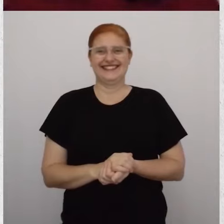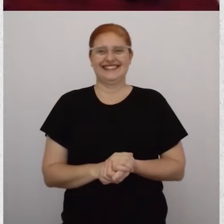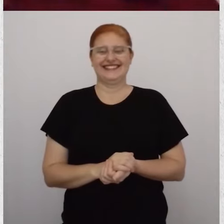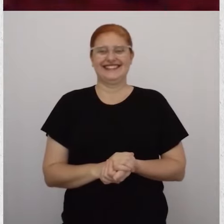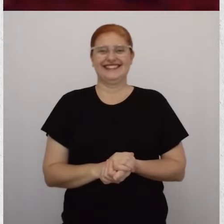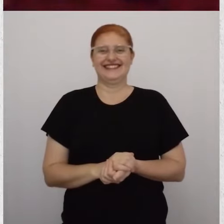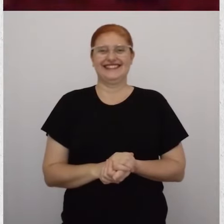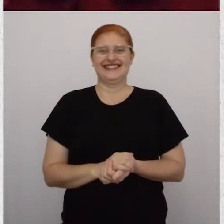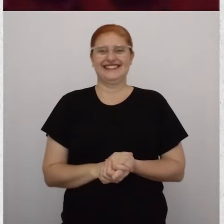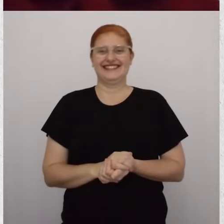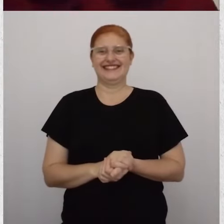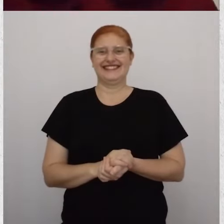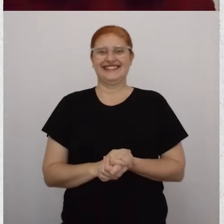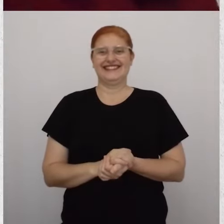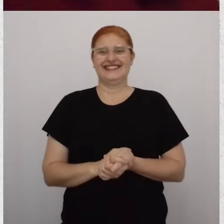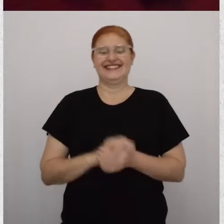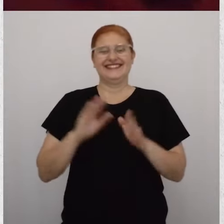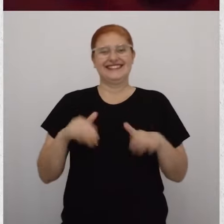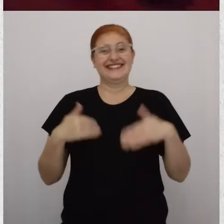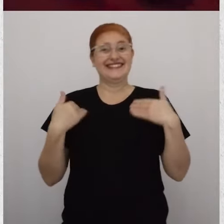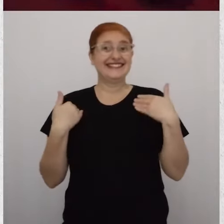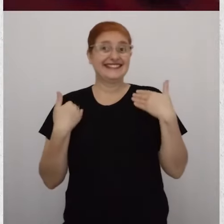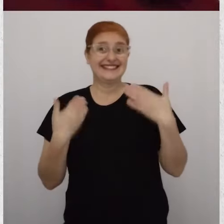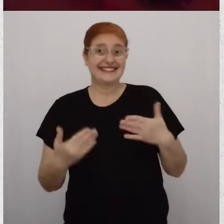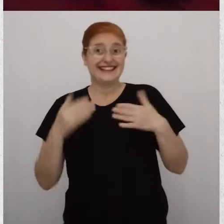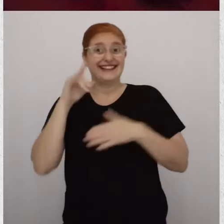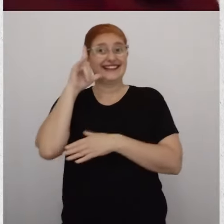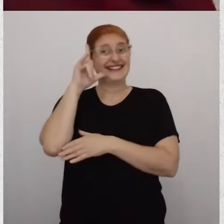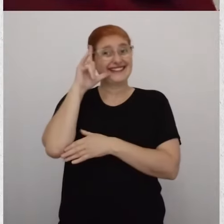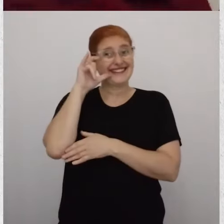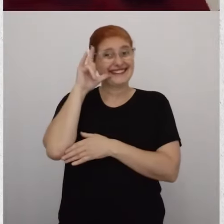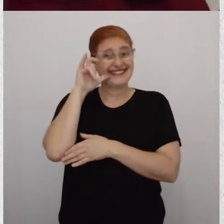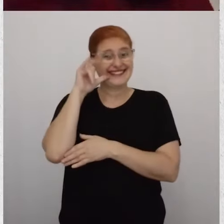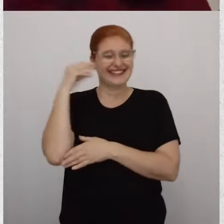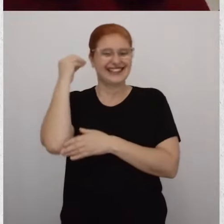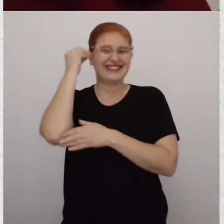Seja muito Essas bem-vinda. experiências de live no Instagram, hein, Carmen?